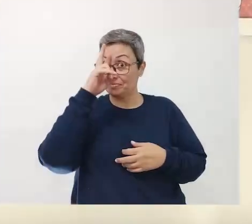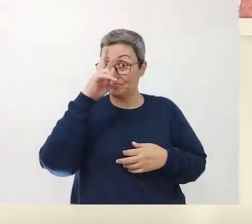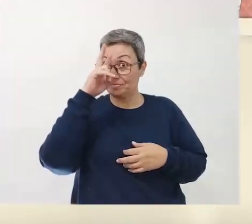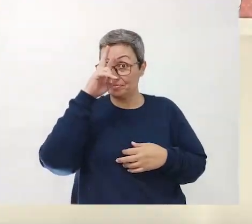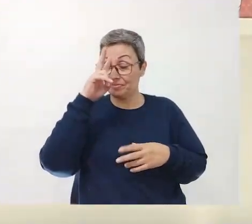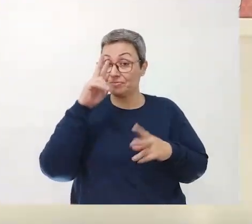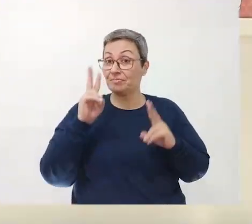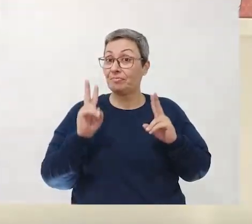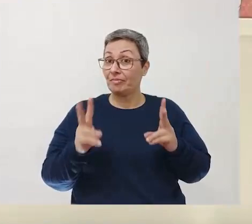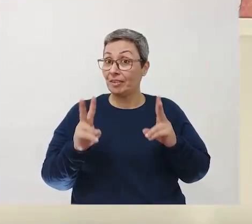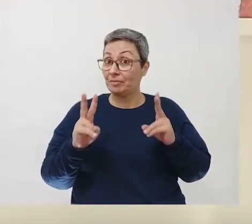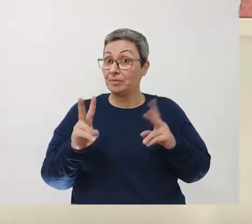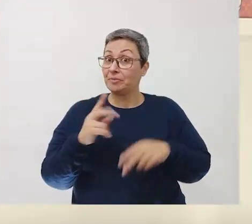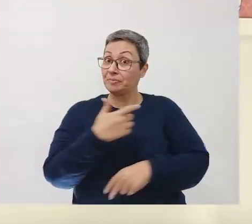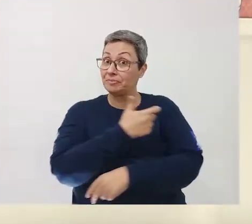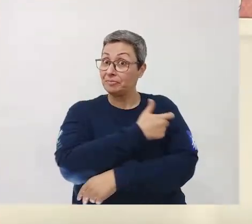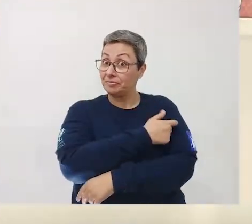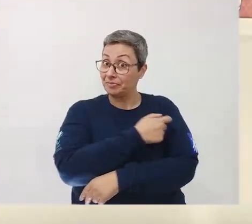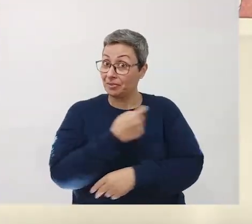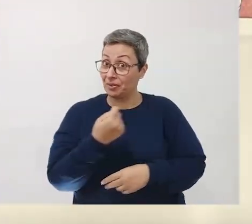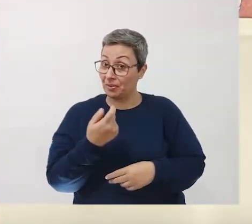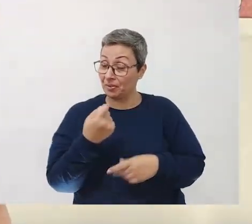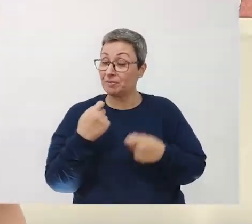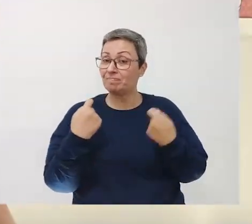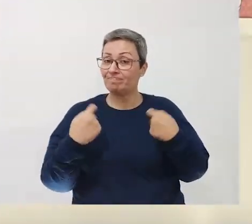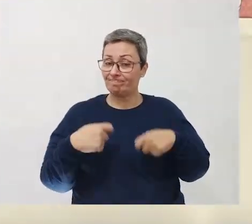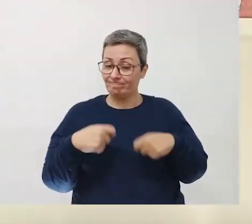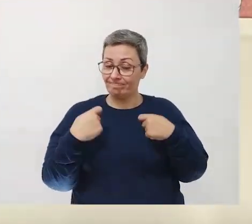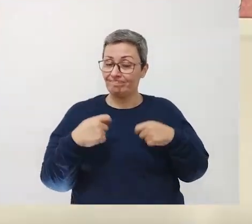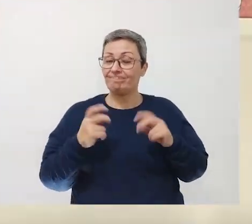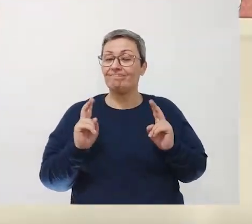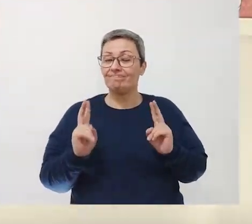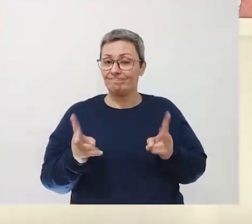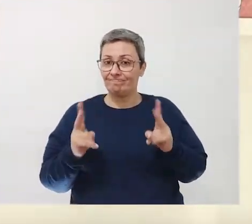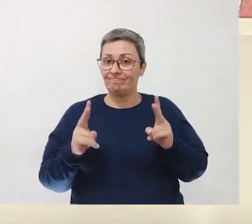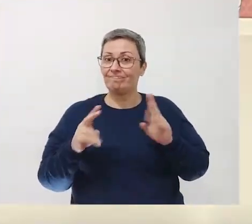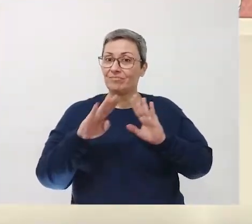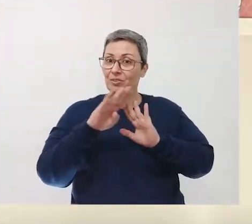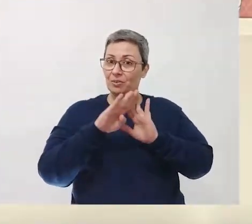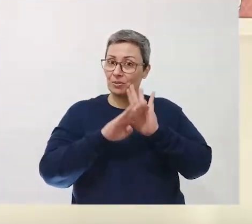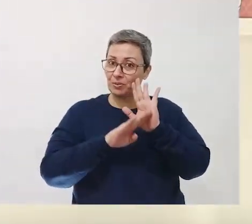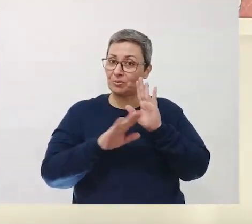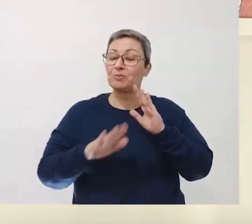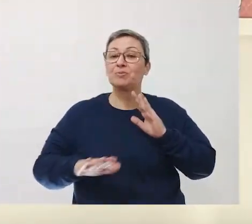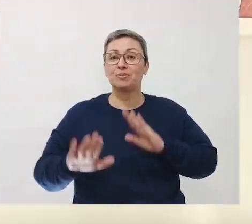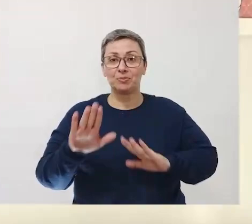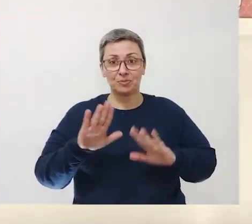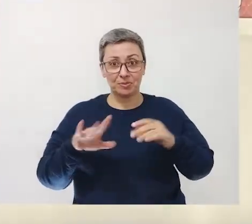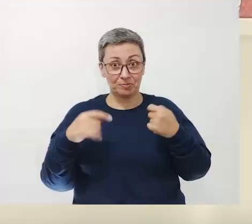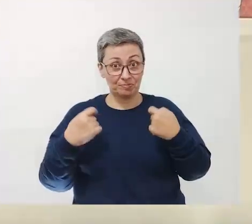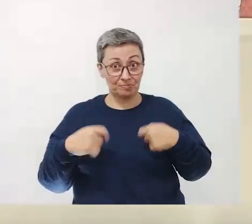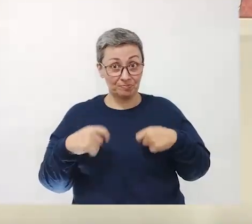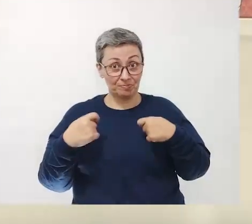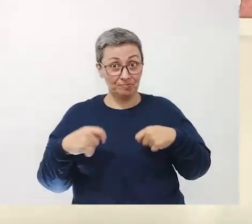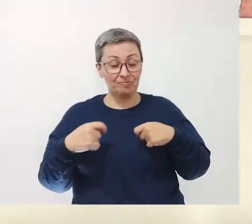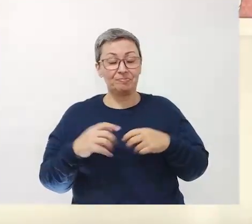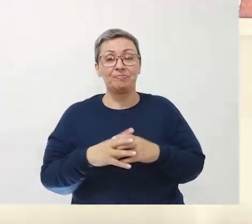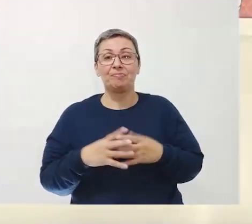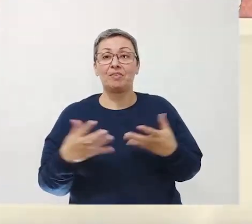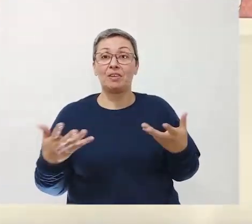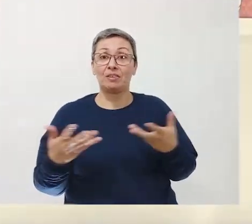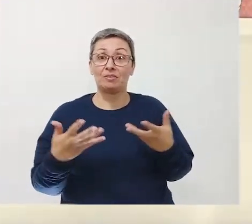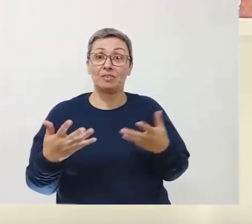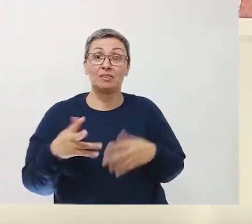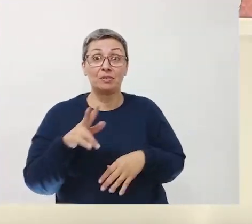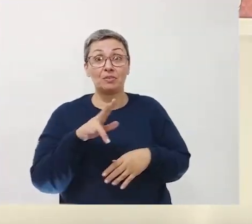muito bem. E lembrando que mesmo com a vacina chegando, a gente precisa manter todos os